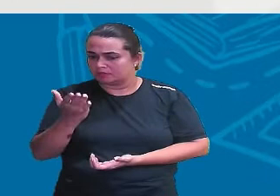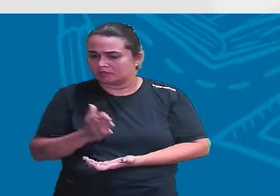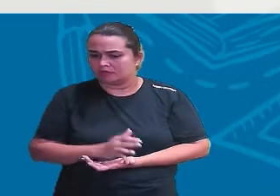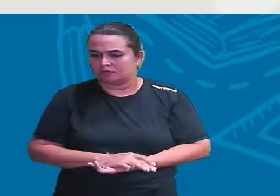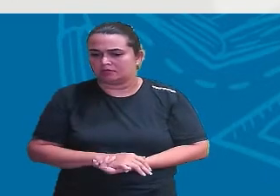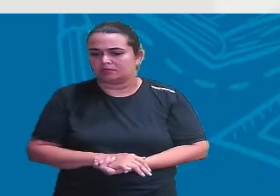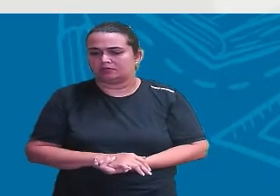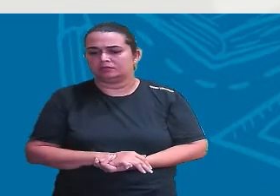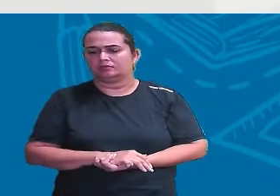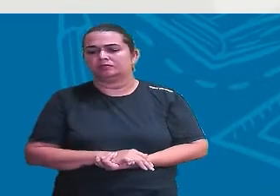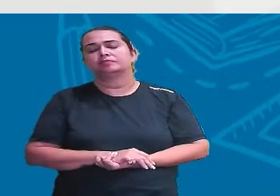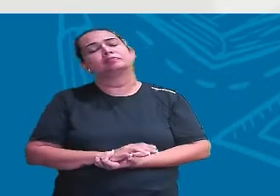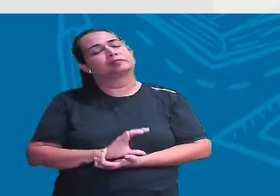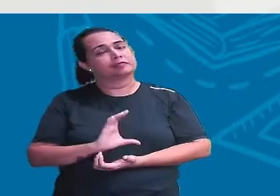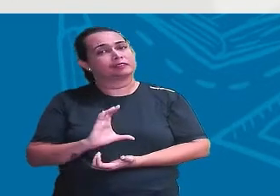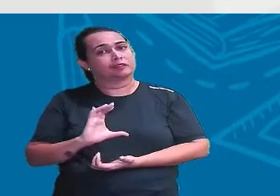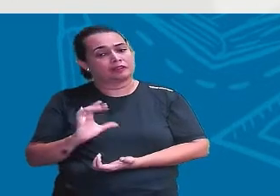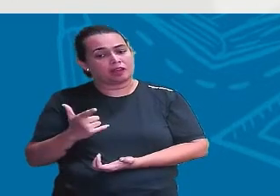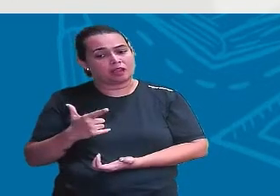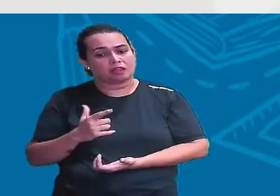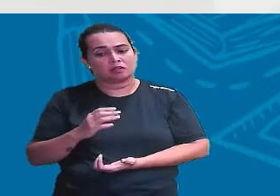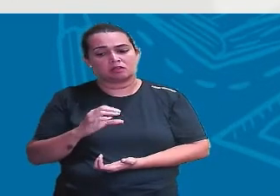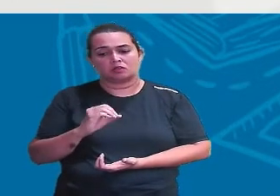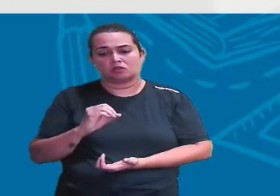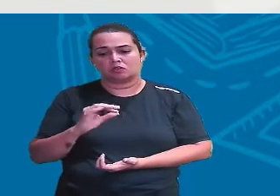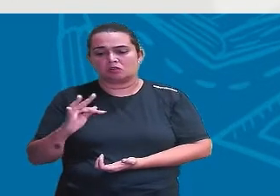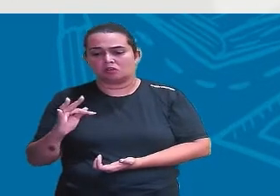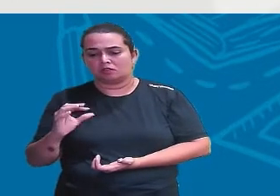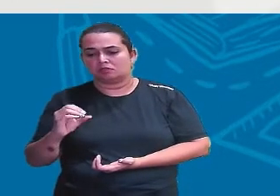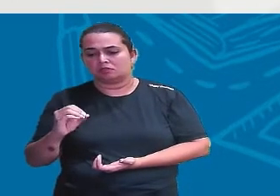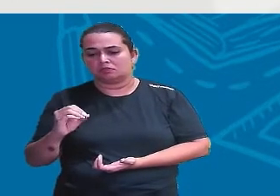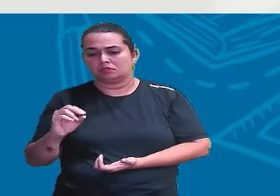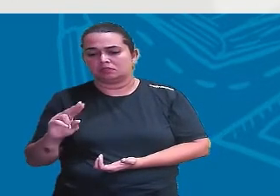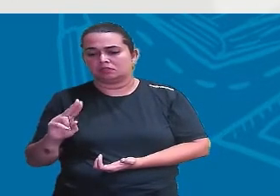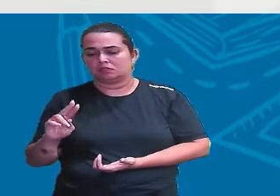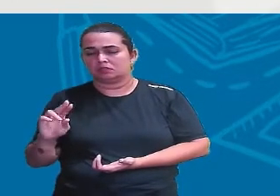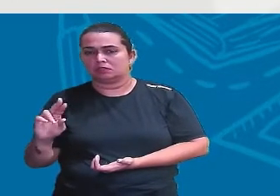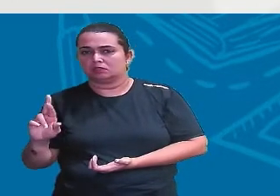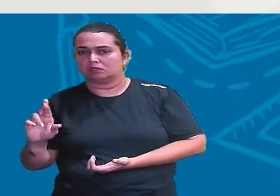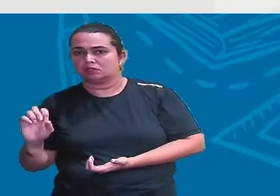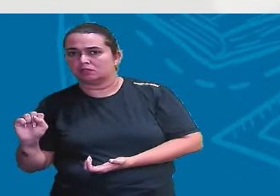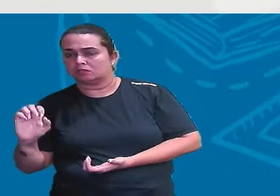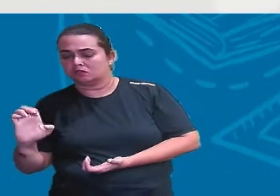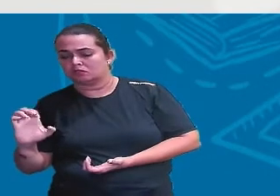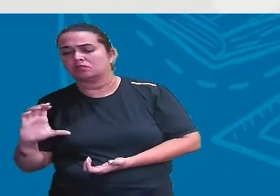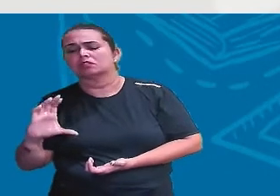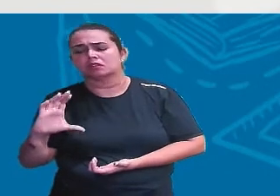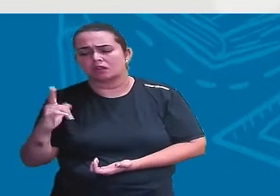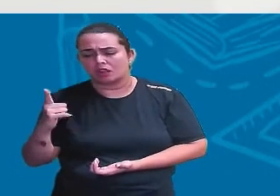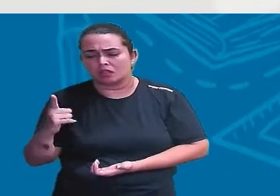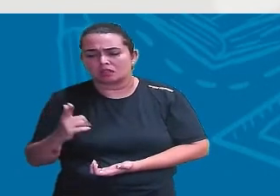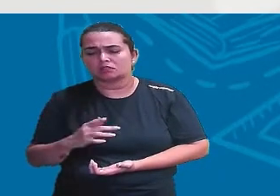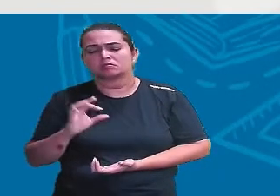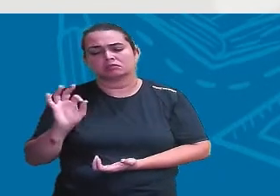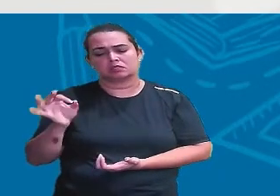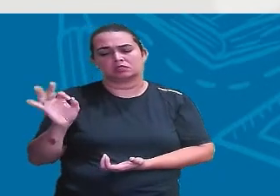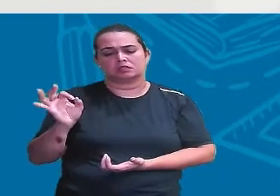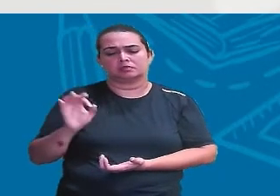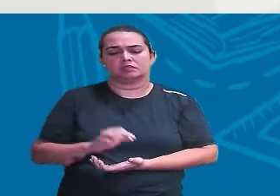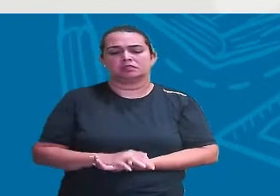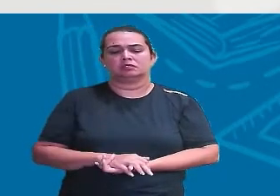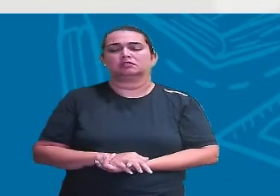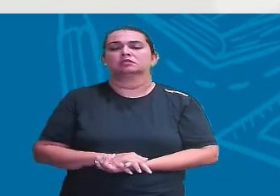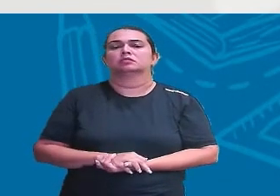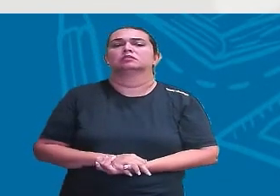Não obstante. Temos o of course e também o still. Então, of course, claro, e eu uso muito esse of course